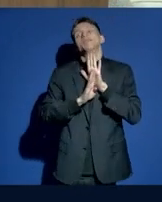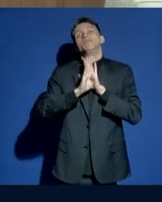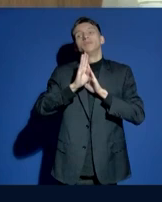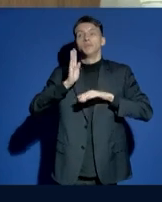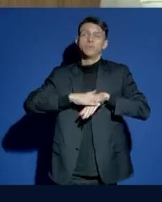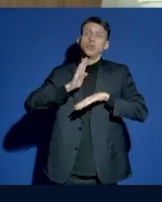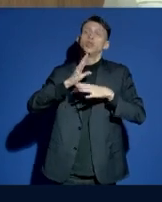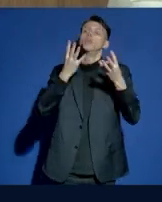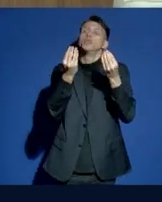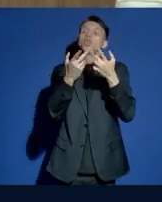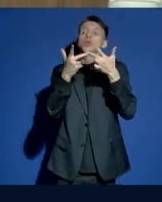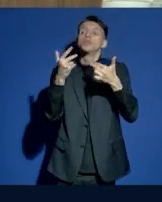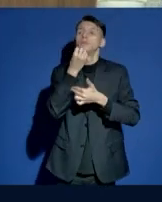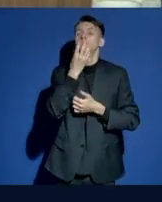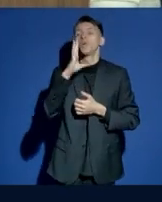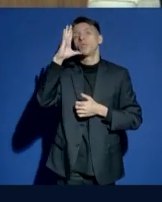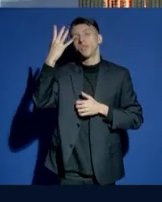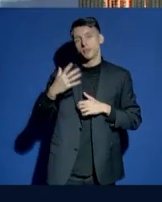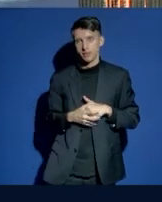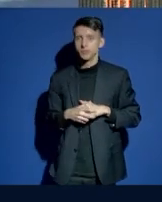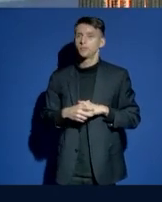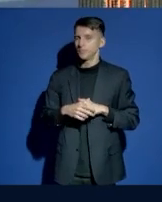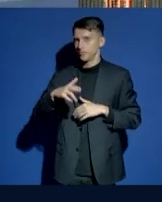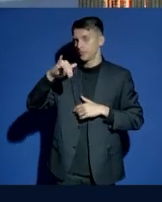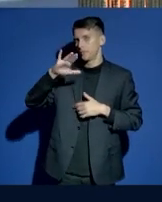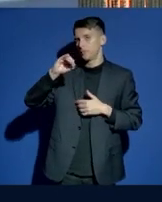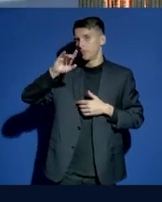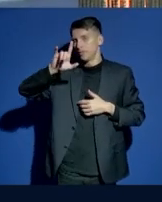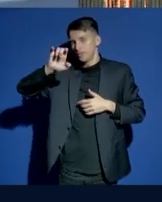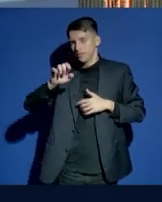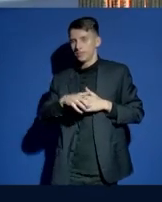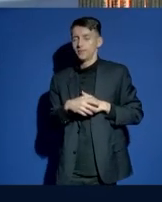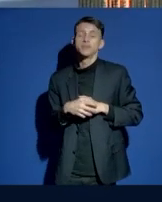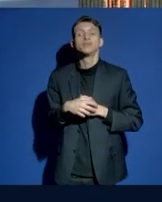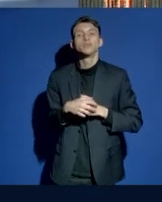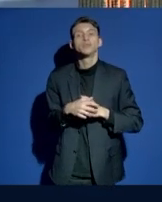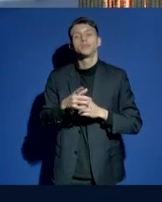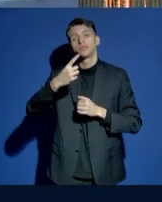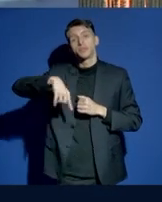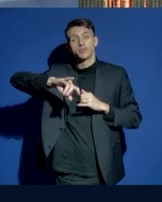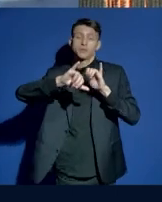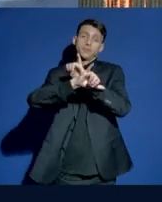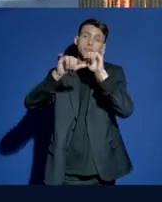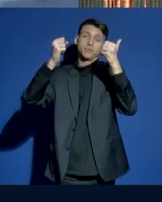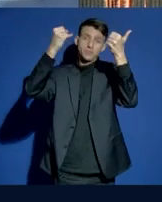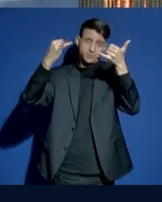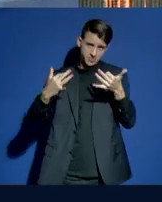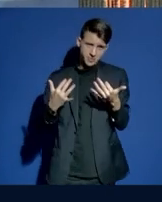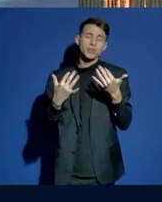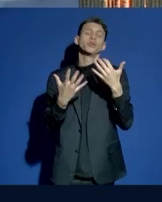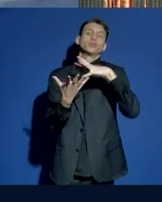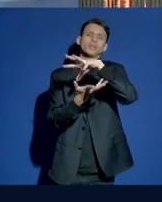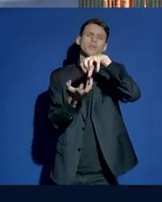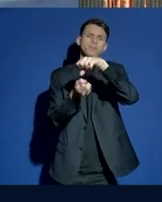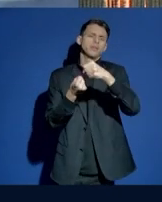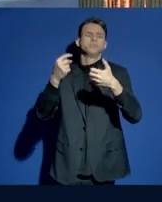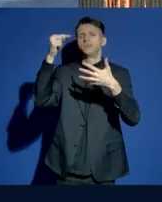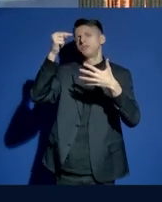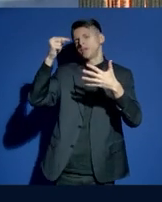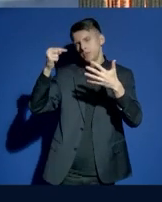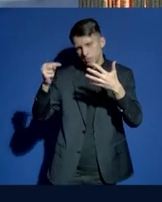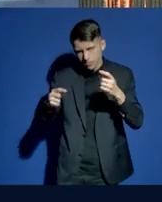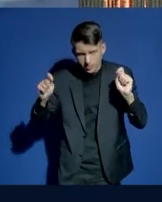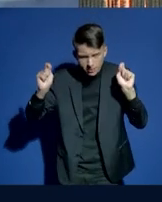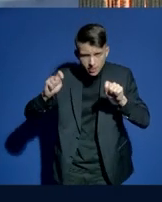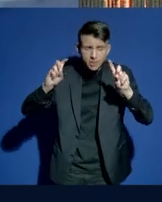muita coisa boa acontecendo Nicole por favor é quando a gente faz sustentabilidade se abre um leque imenso né